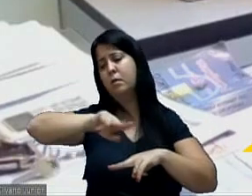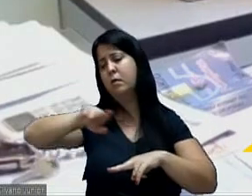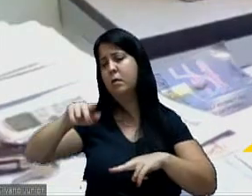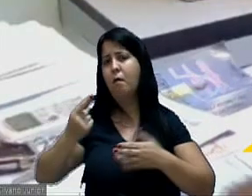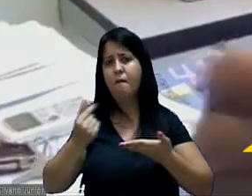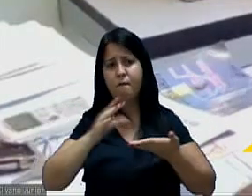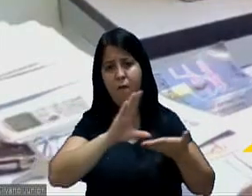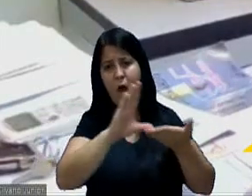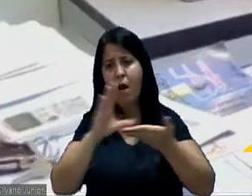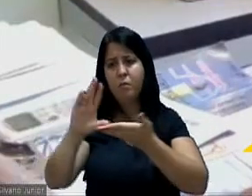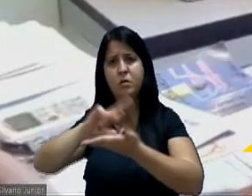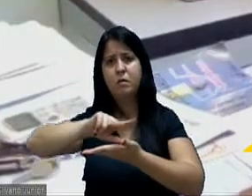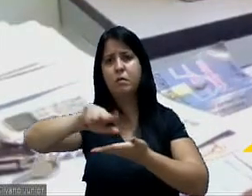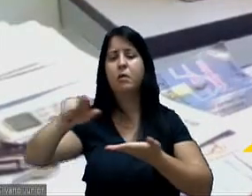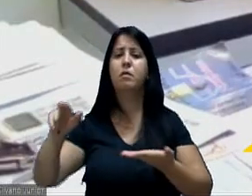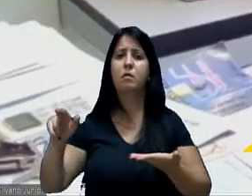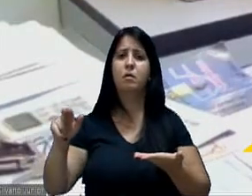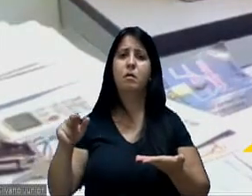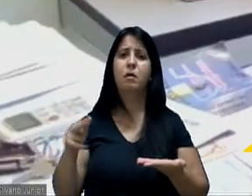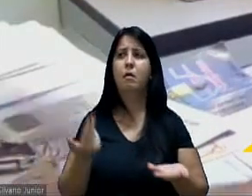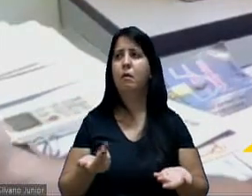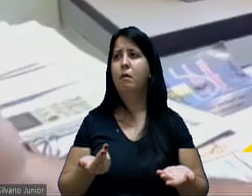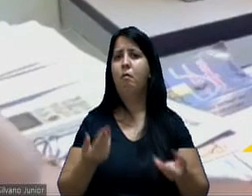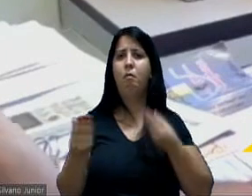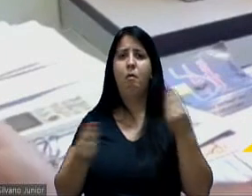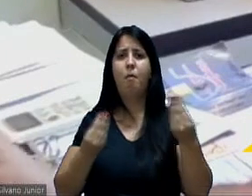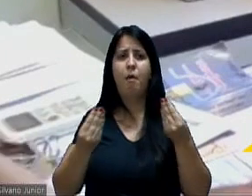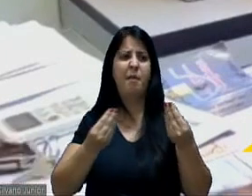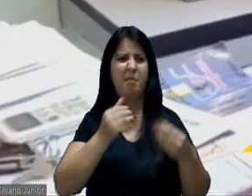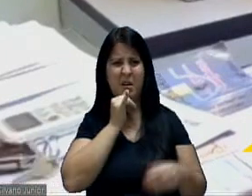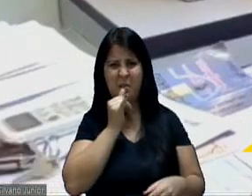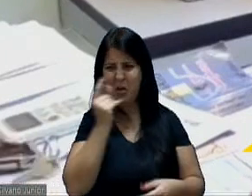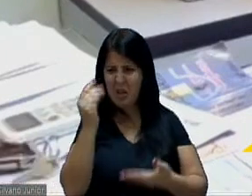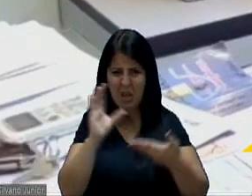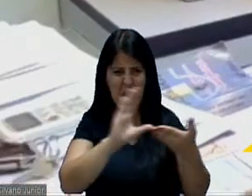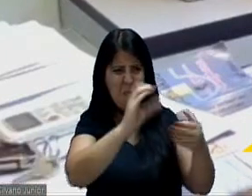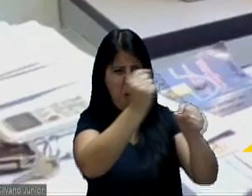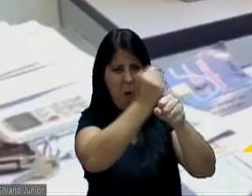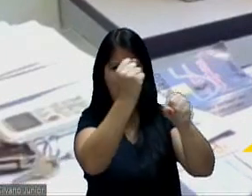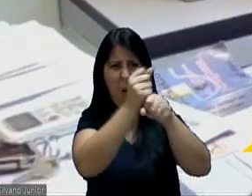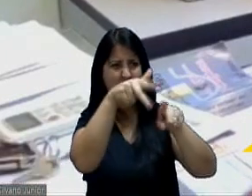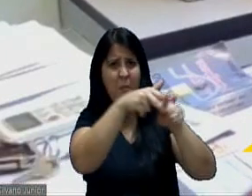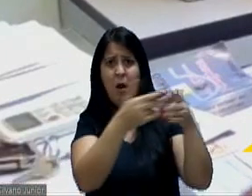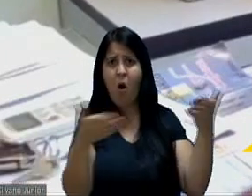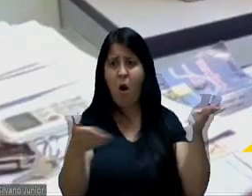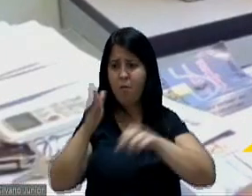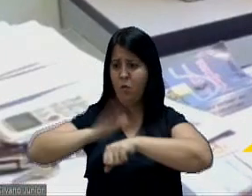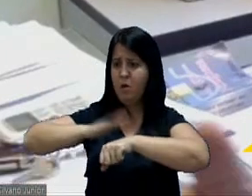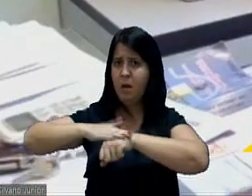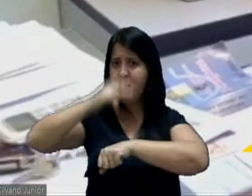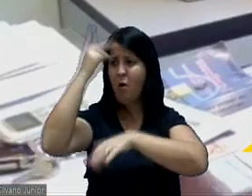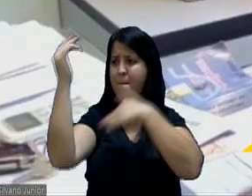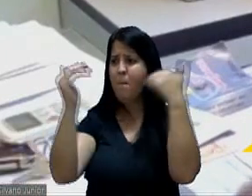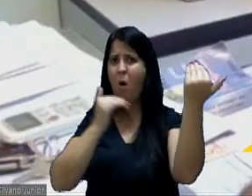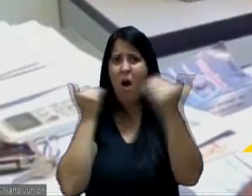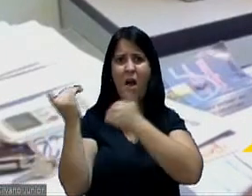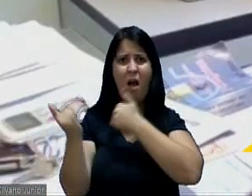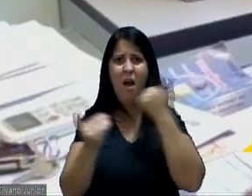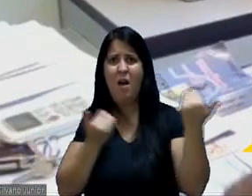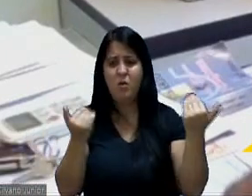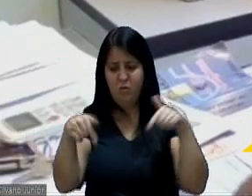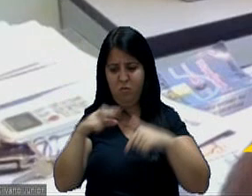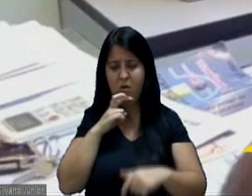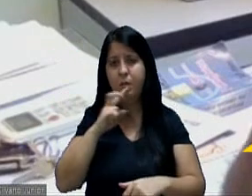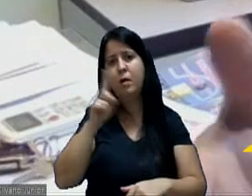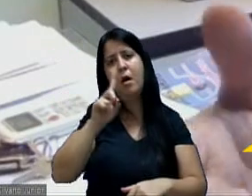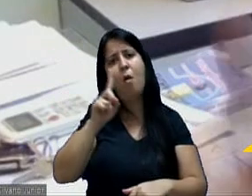que eu passei também, como eu sou de bairro, para fazer obras. Nesse momento que está morrendo a maioria da população aqui, não só de